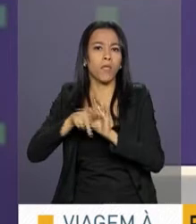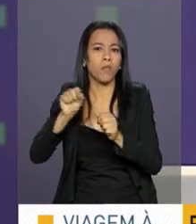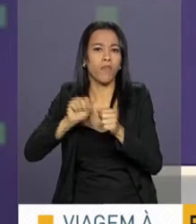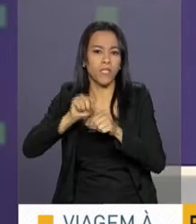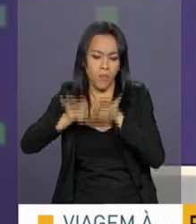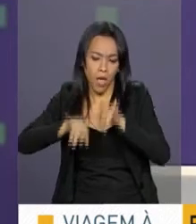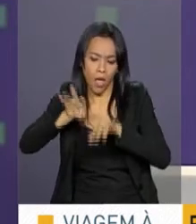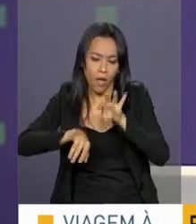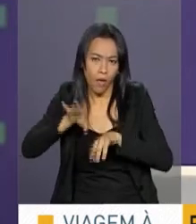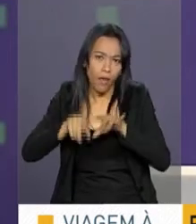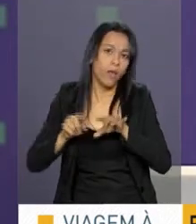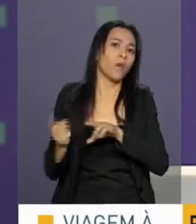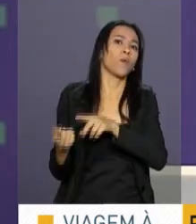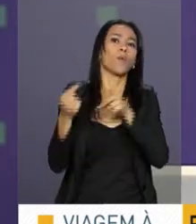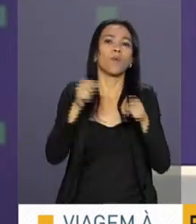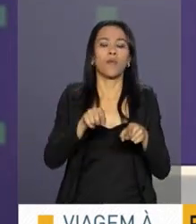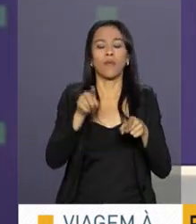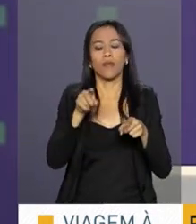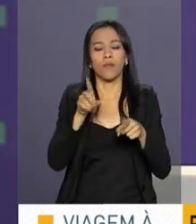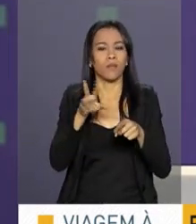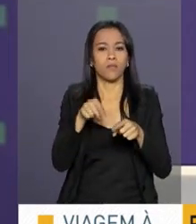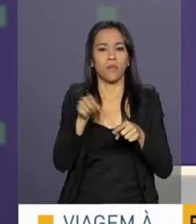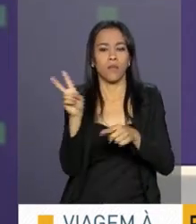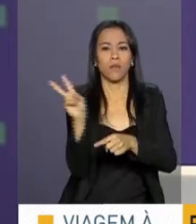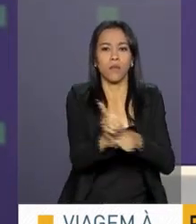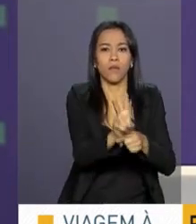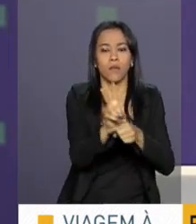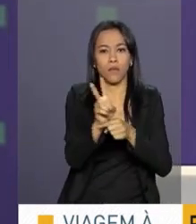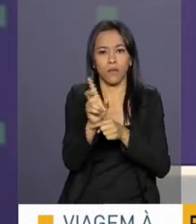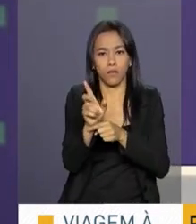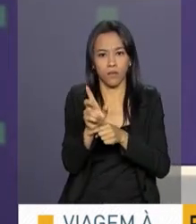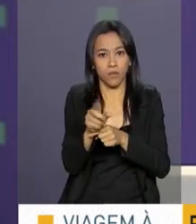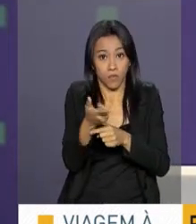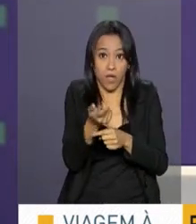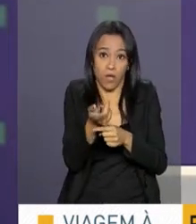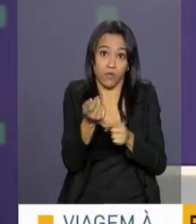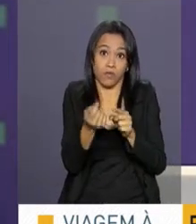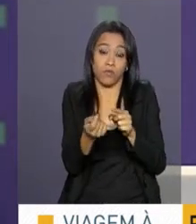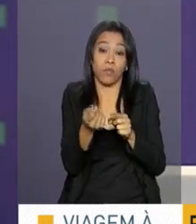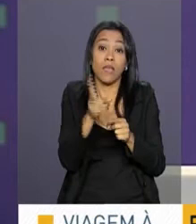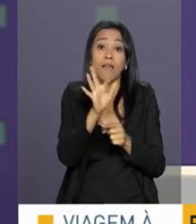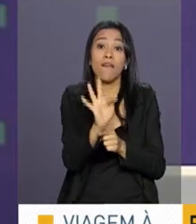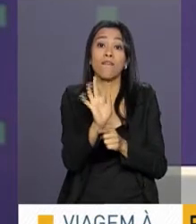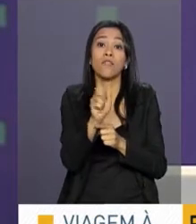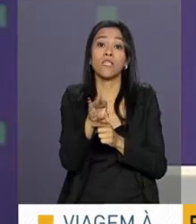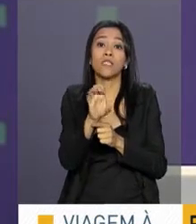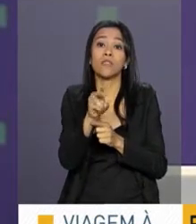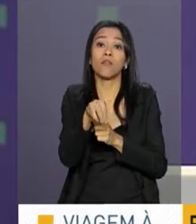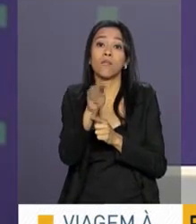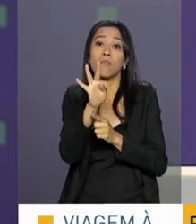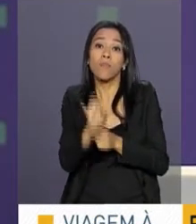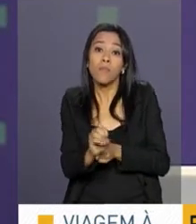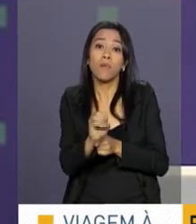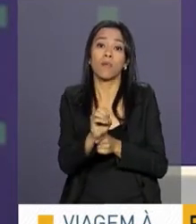a reprogramação de financiamentos, né, nas rodovias brasileiras. Então, medidas como